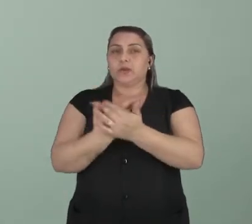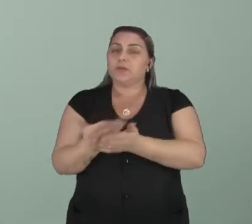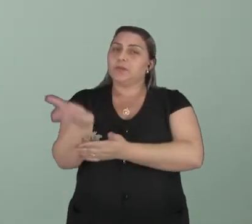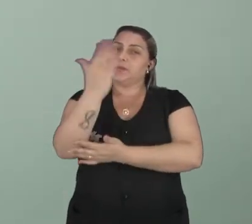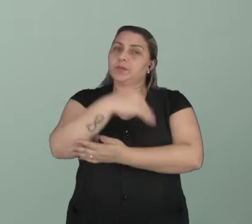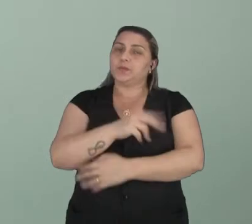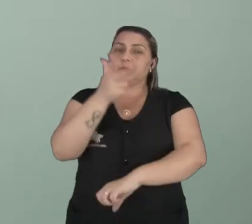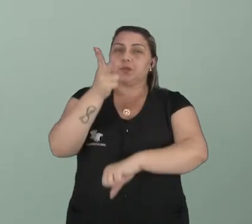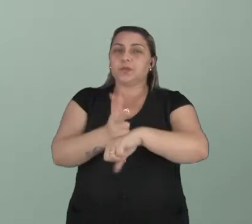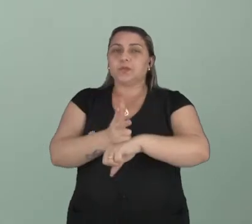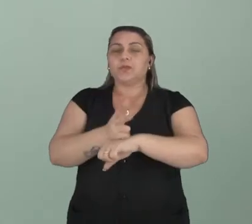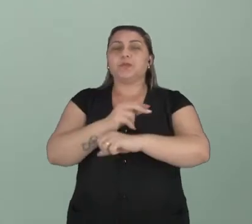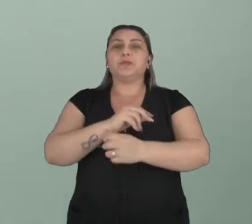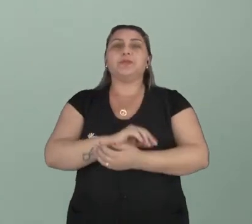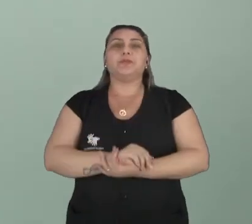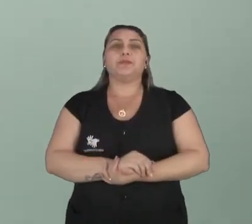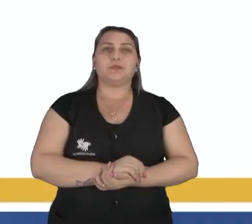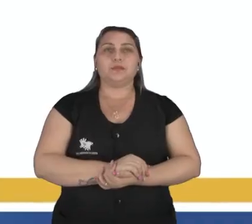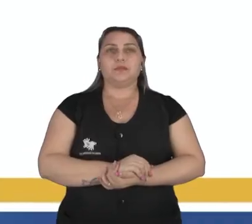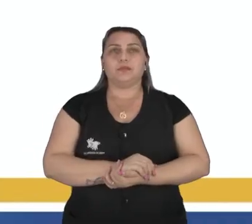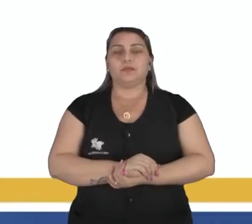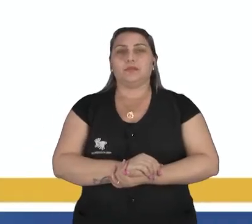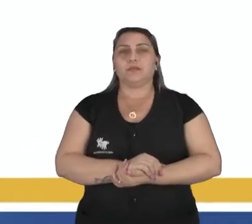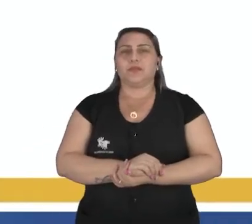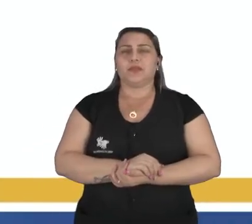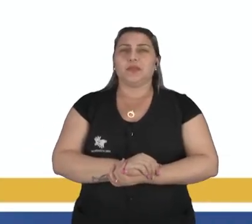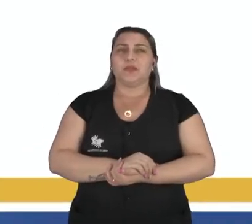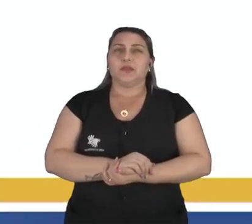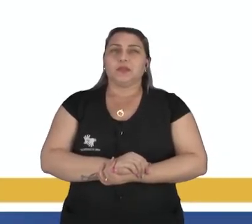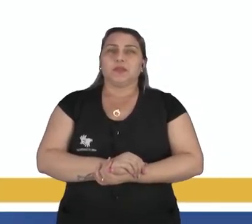vamos lá, vamos ver um pouquinho desse vídeo.